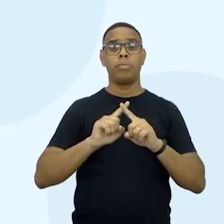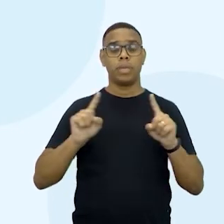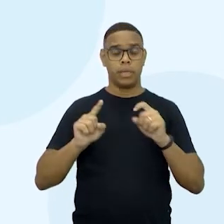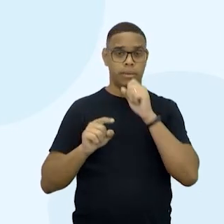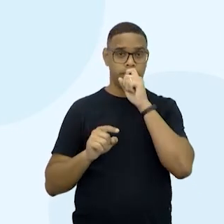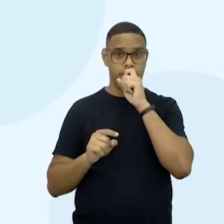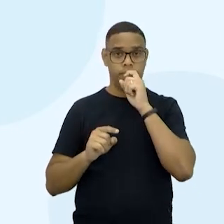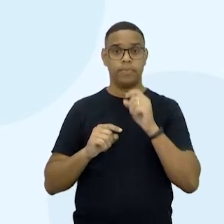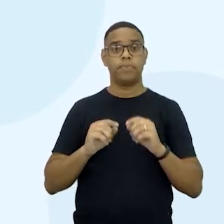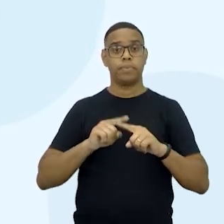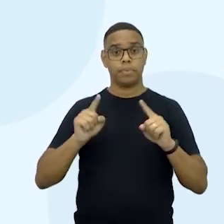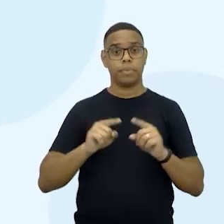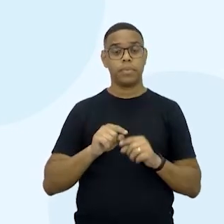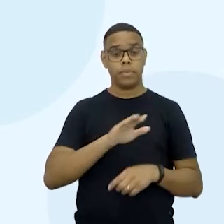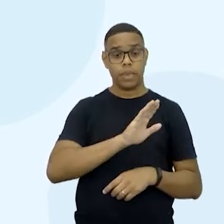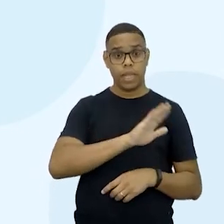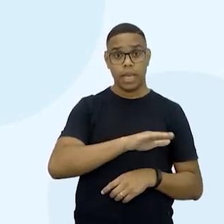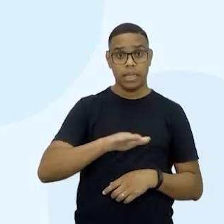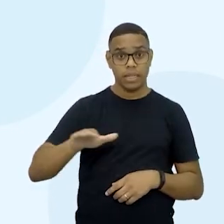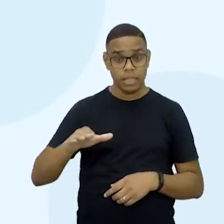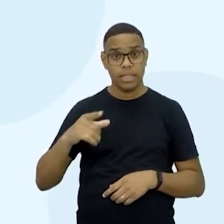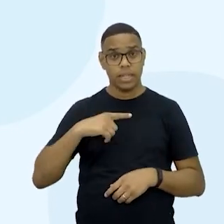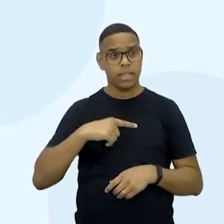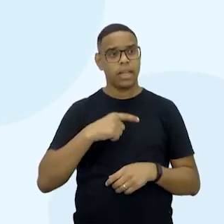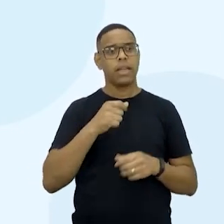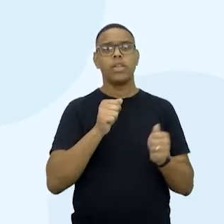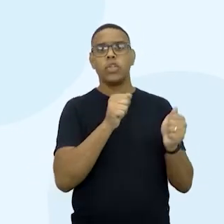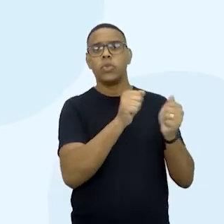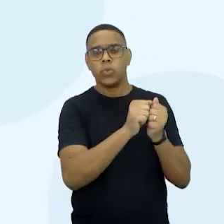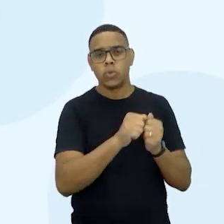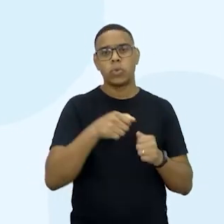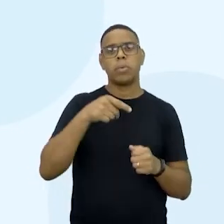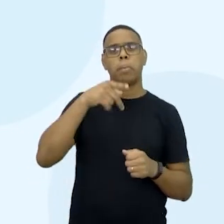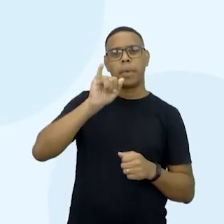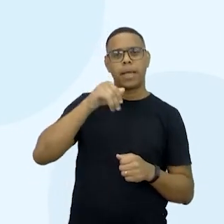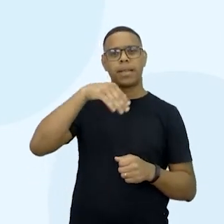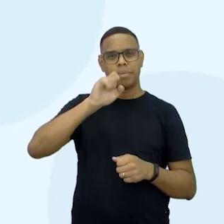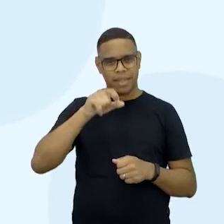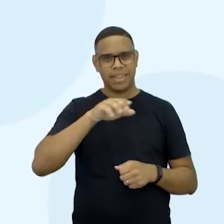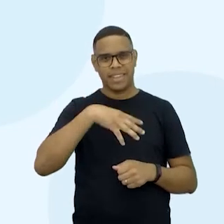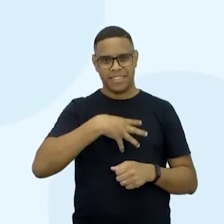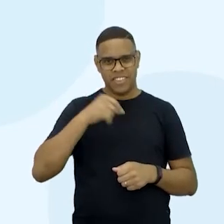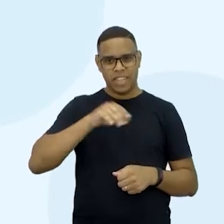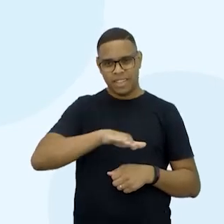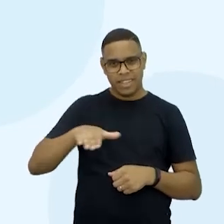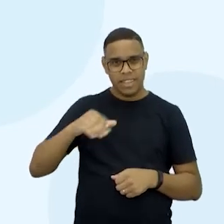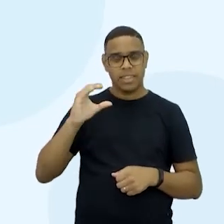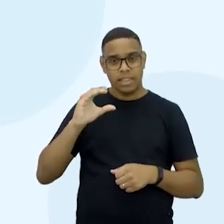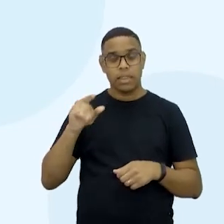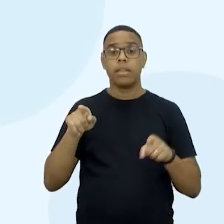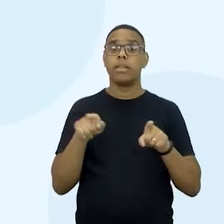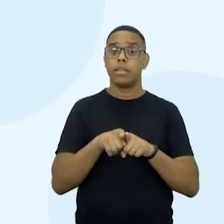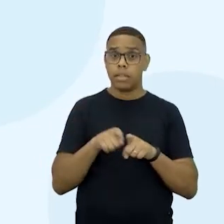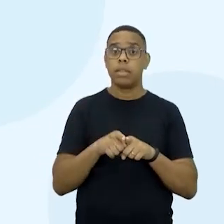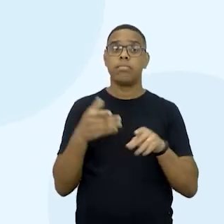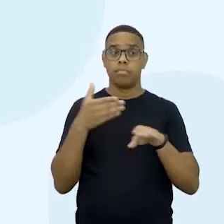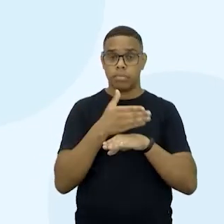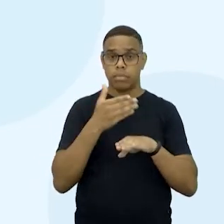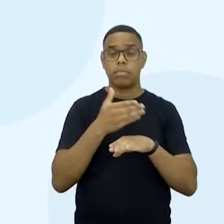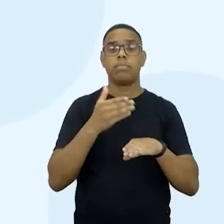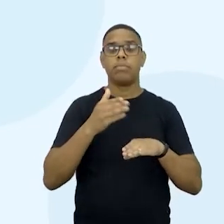crianças desse cientistas que estavam ali acompanhando os seus pais nessa jornada eles estão bem